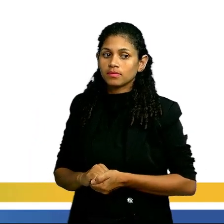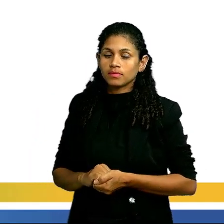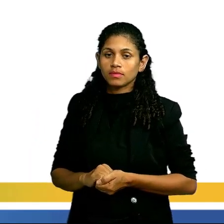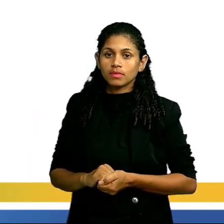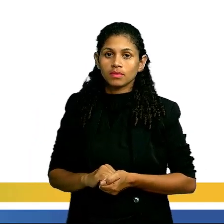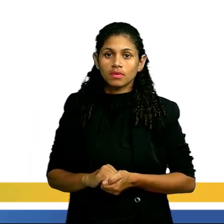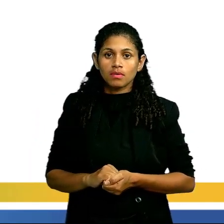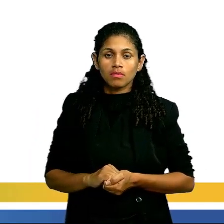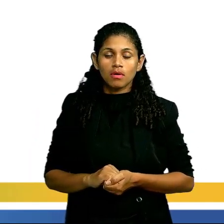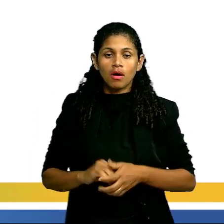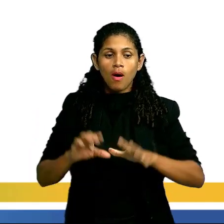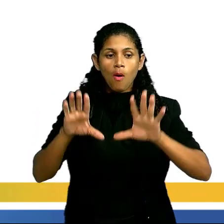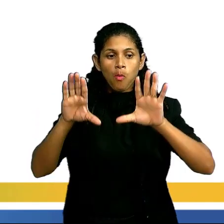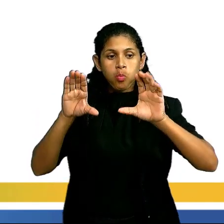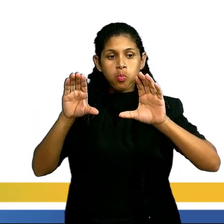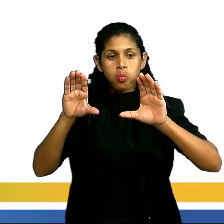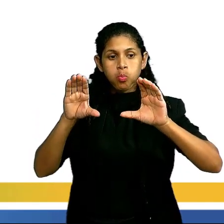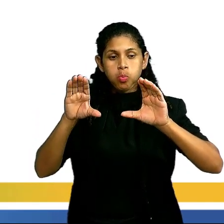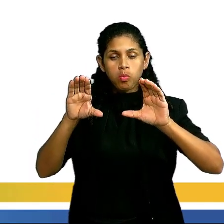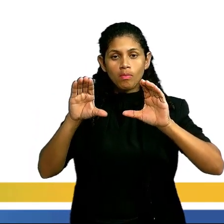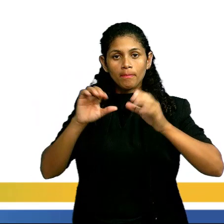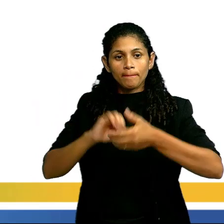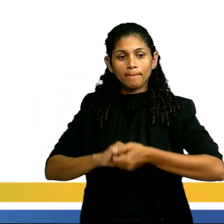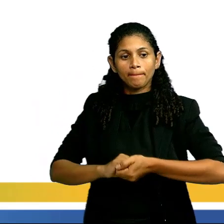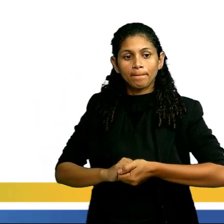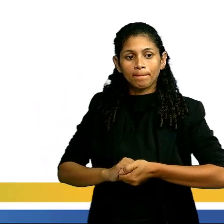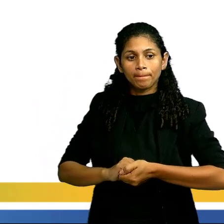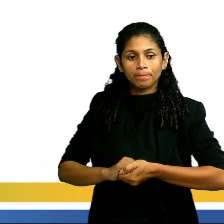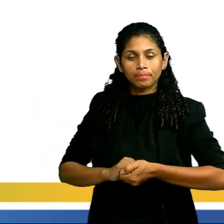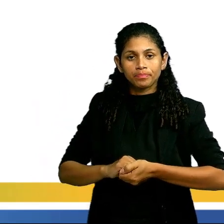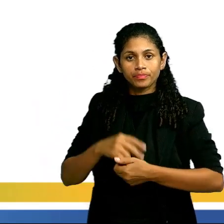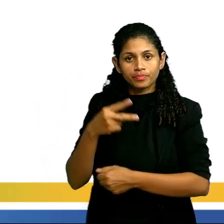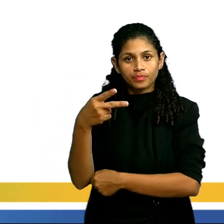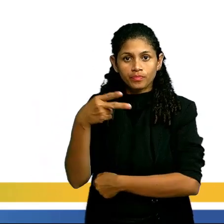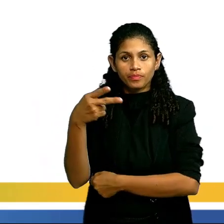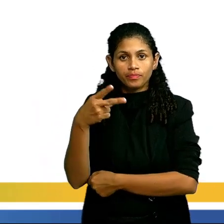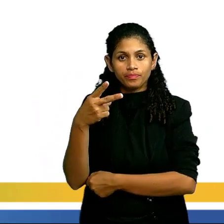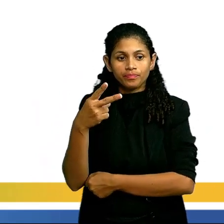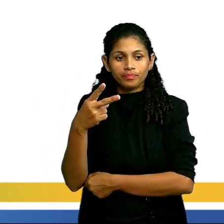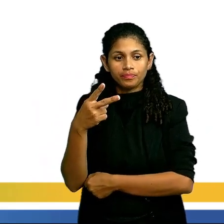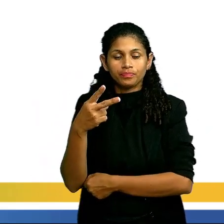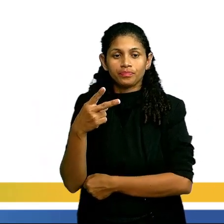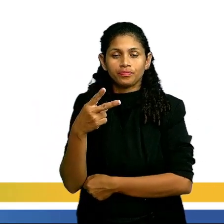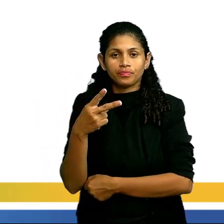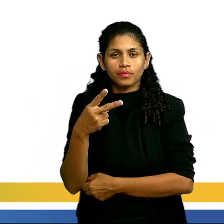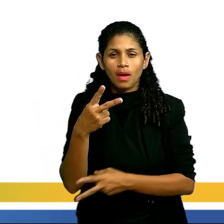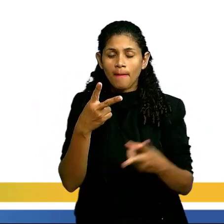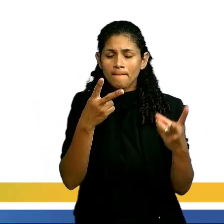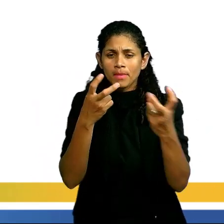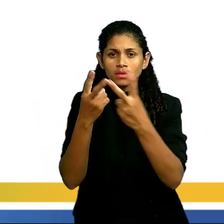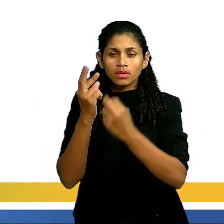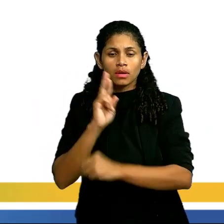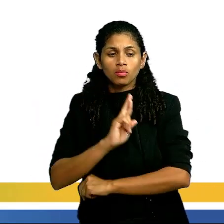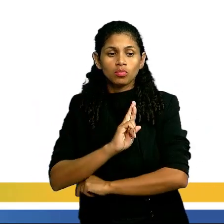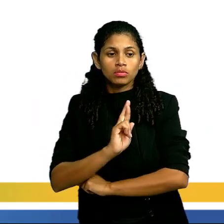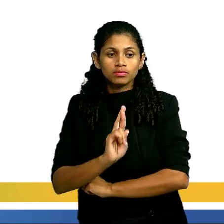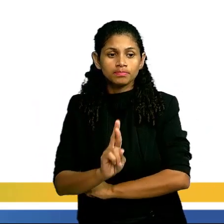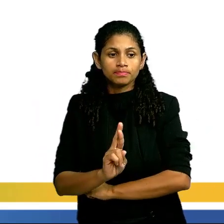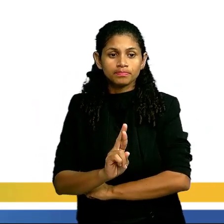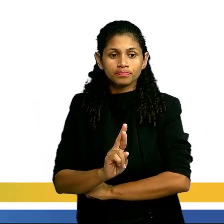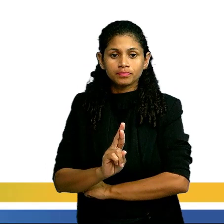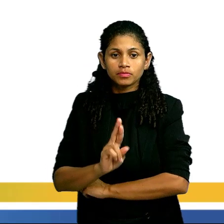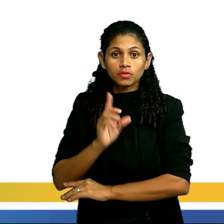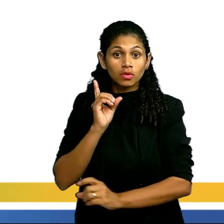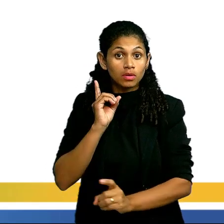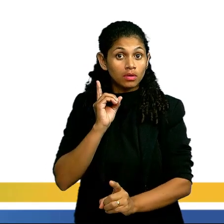E aí nós temos o volume. Volume é igual. Observe o resultado que a gente pode observar aí, tá? Que